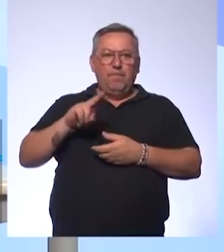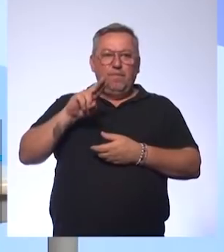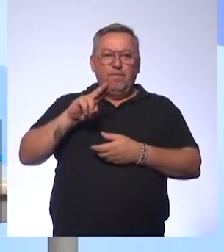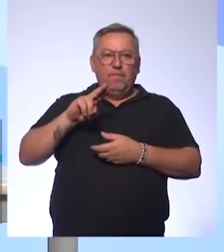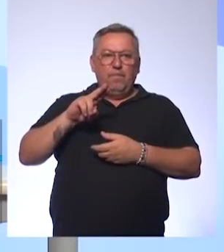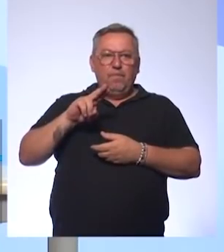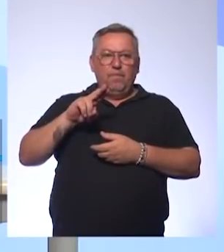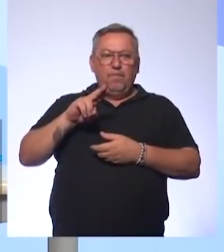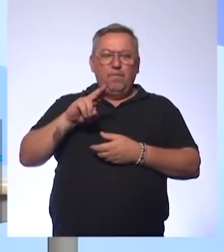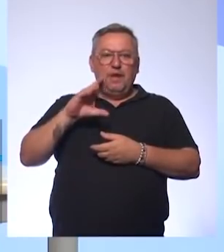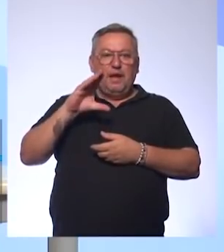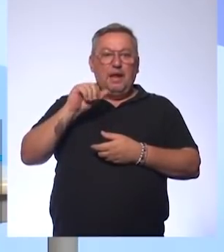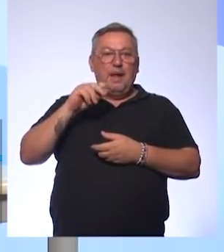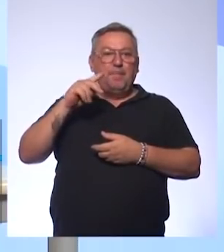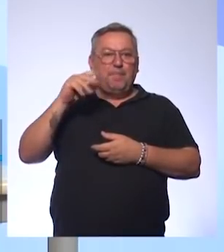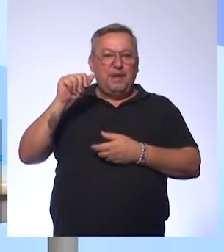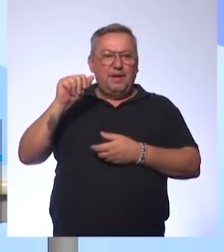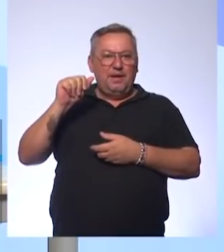Uma capa.